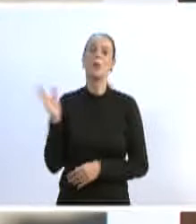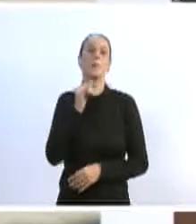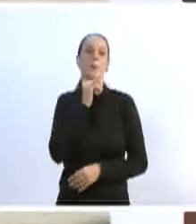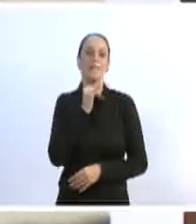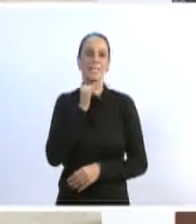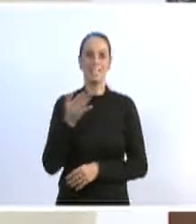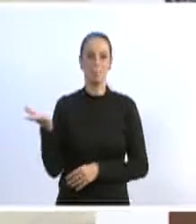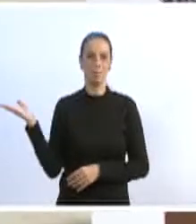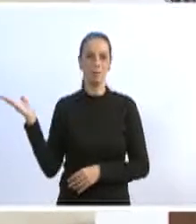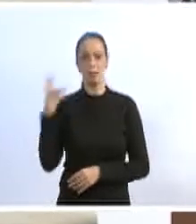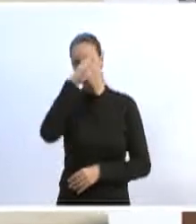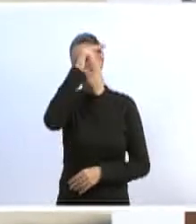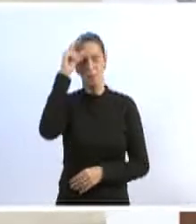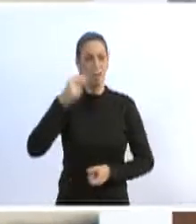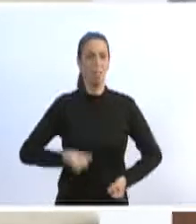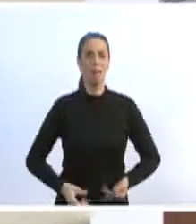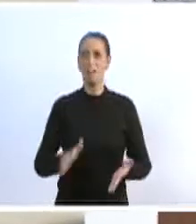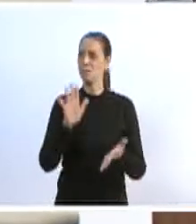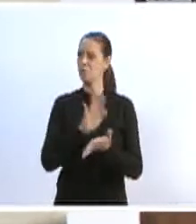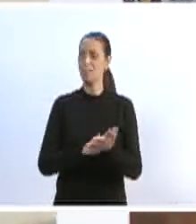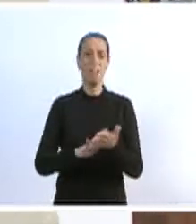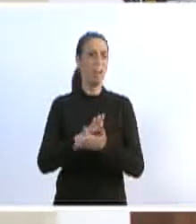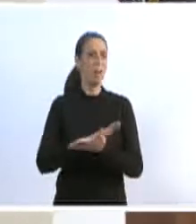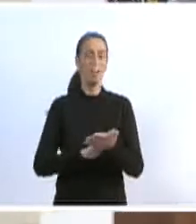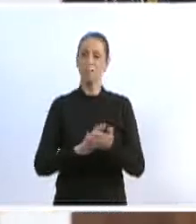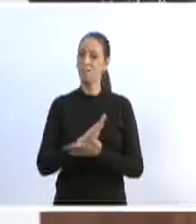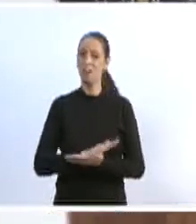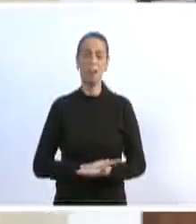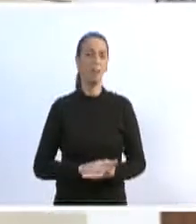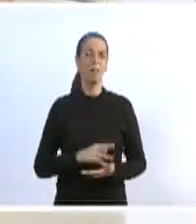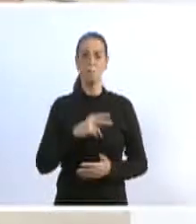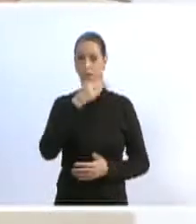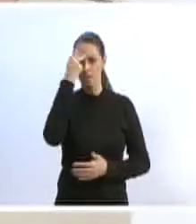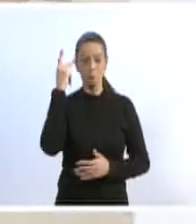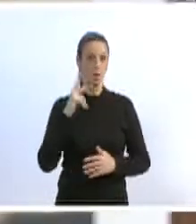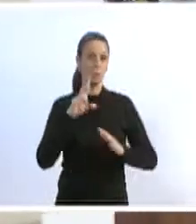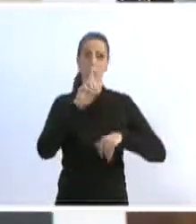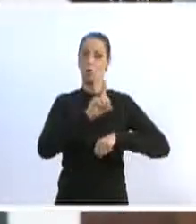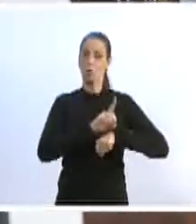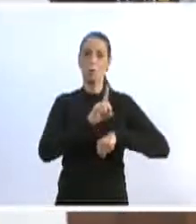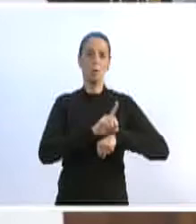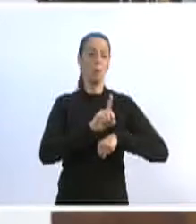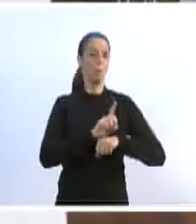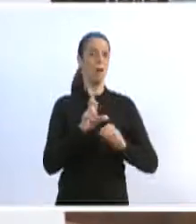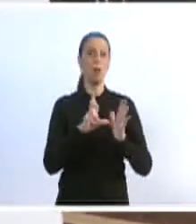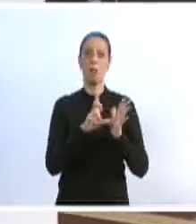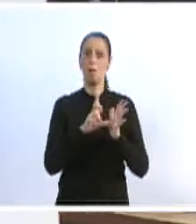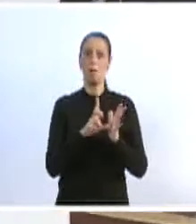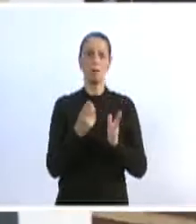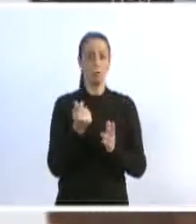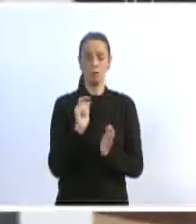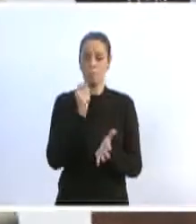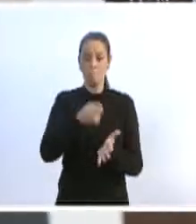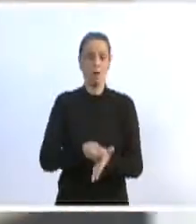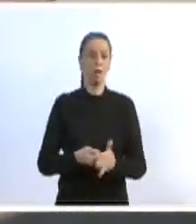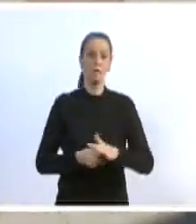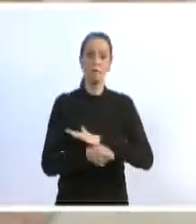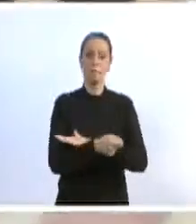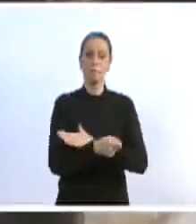prefeitura não vai ter despesas absolutamente nenhuma investimento privado para que a gente possa novamente